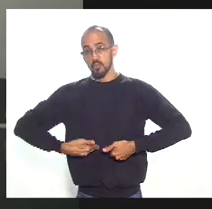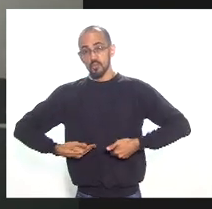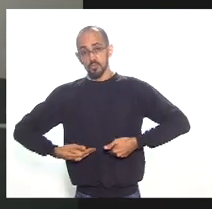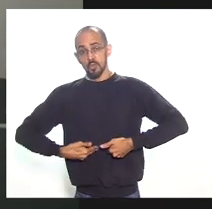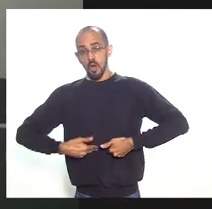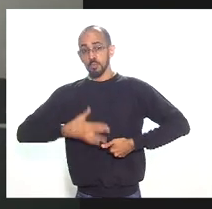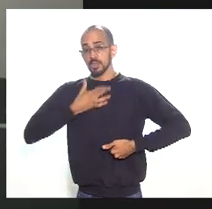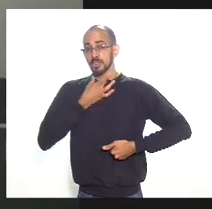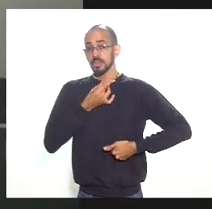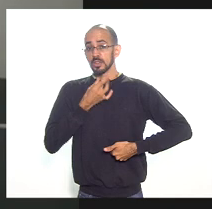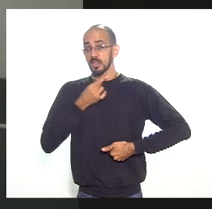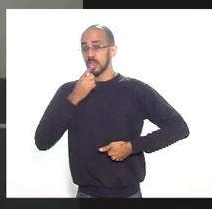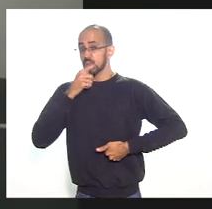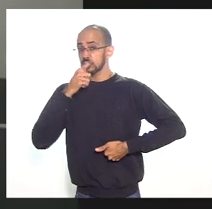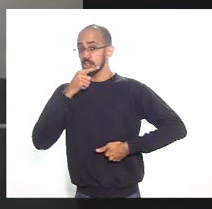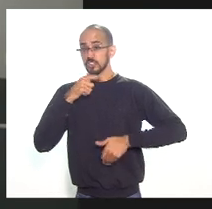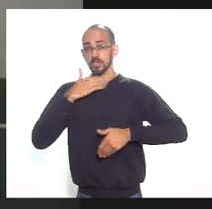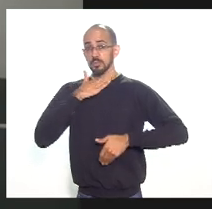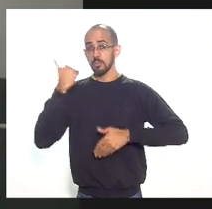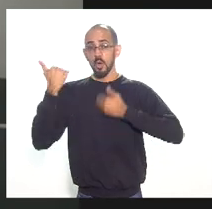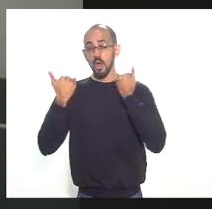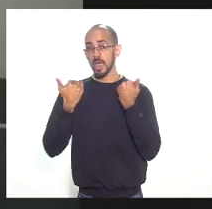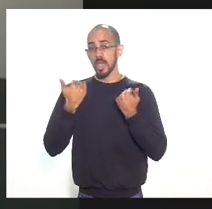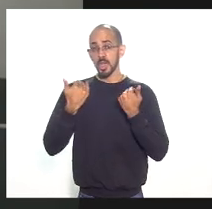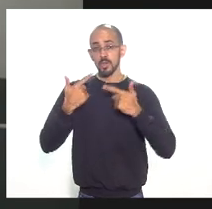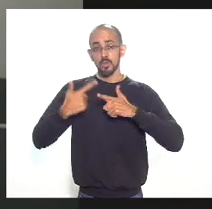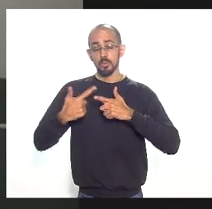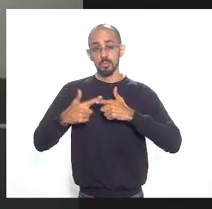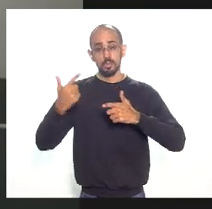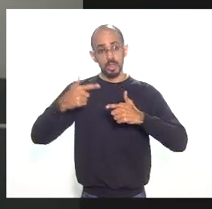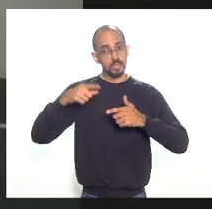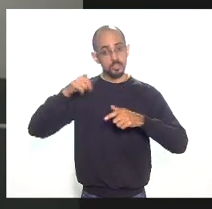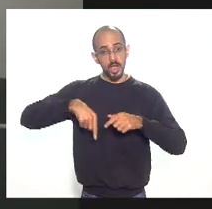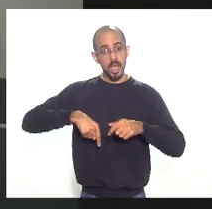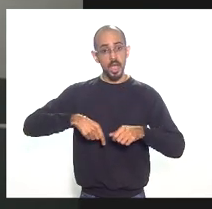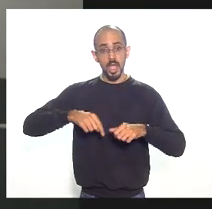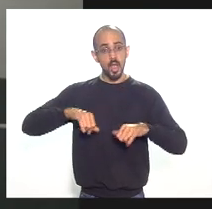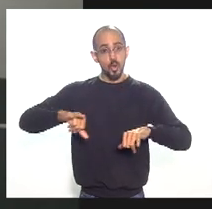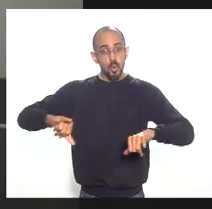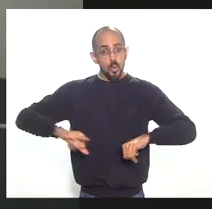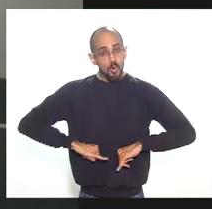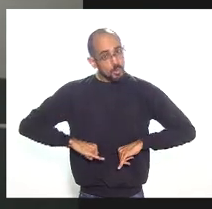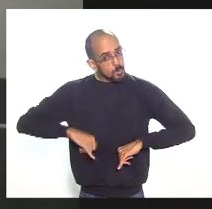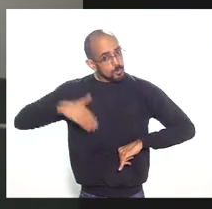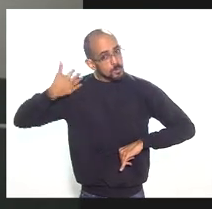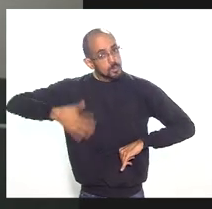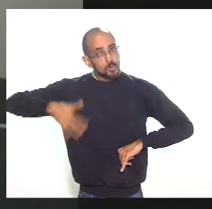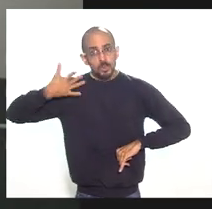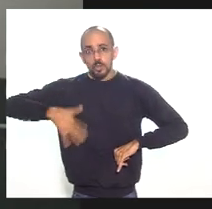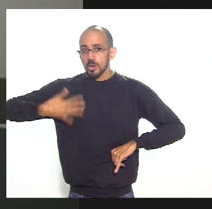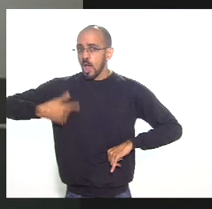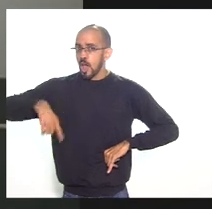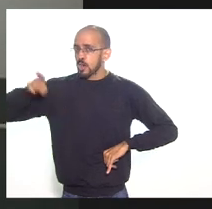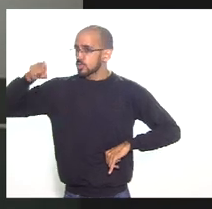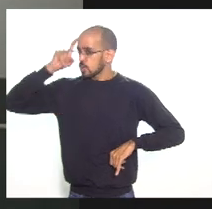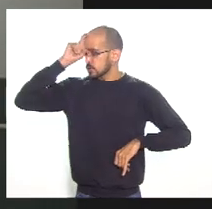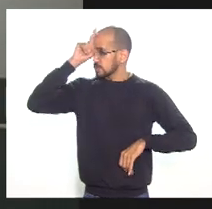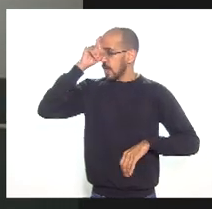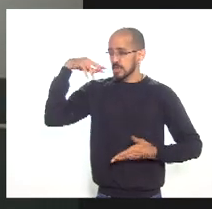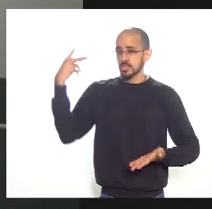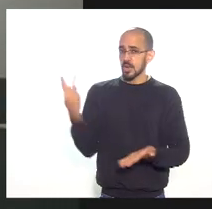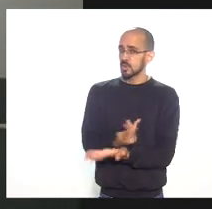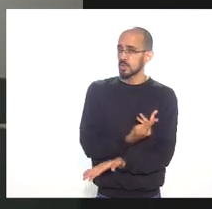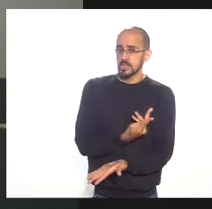morrendo sem o kit tubação, com requintes de crueldade dentro dos próprios hospitais, onde a gente precisa